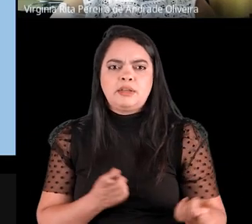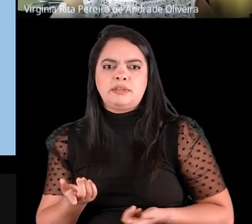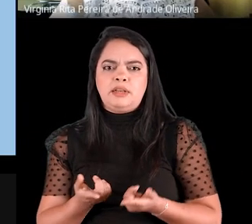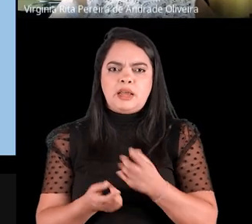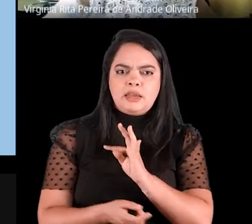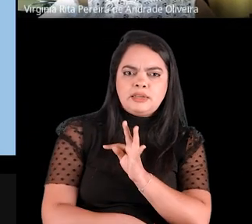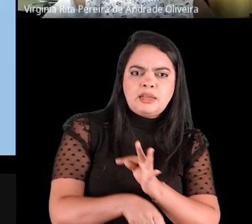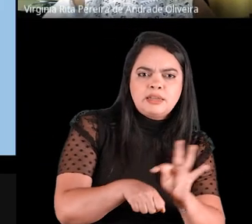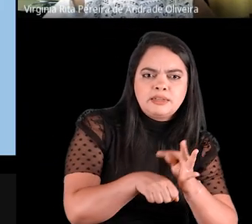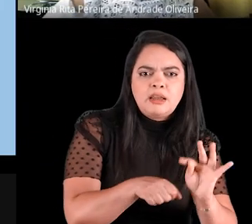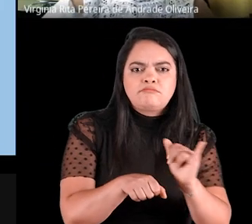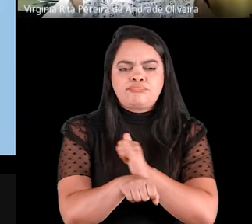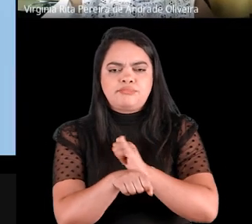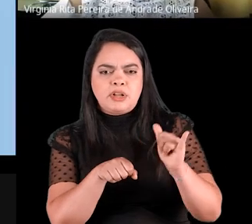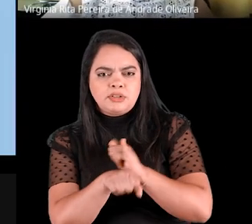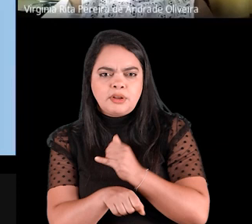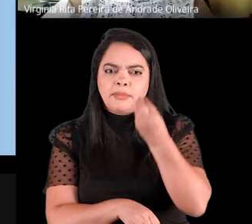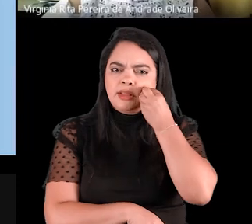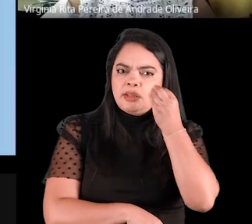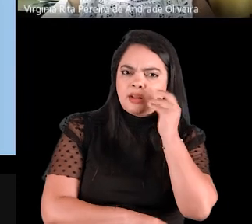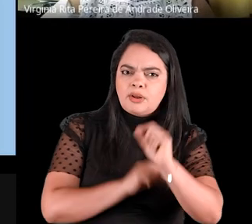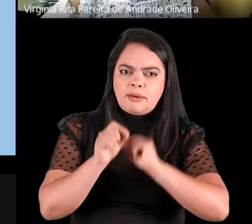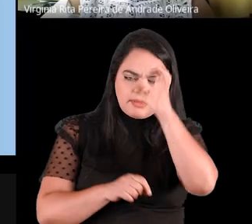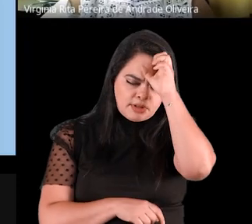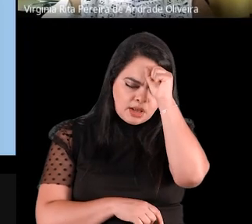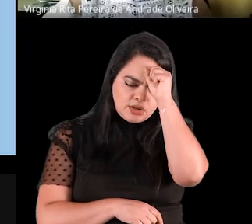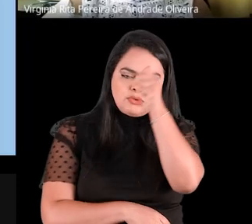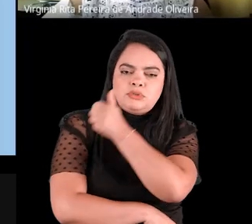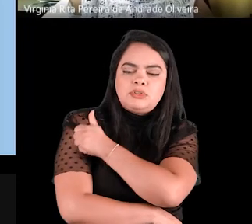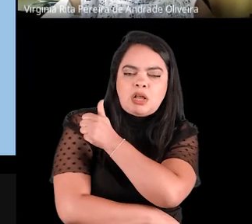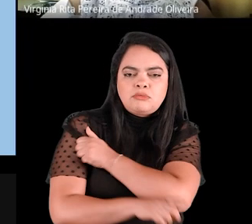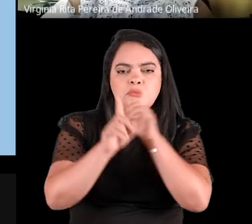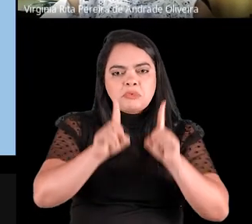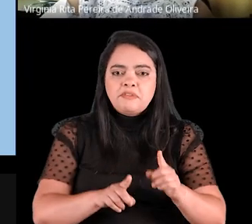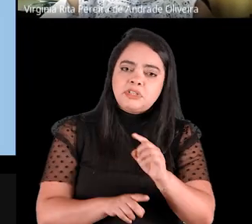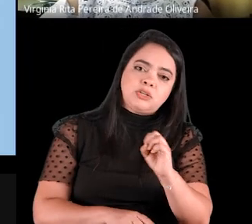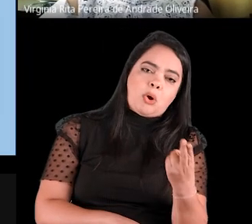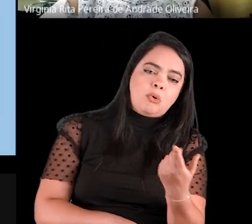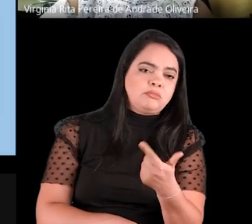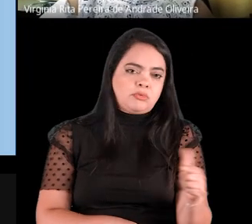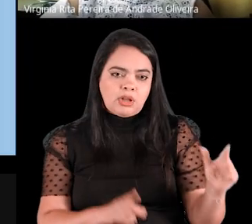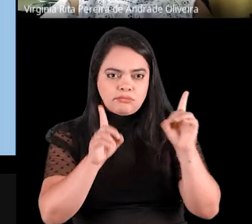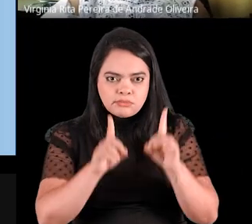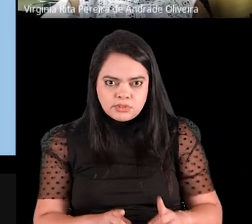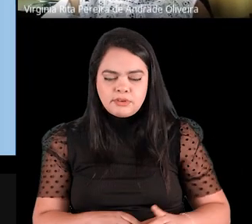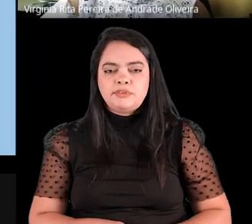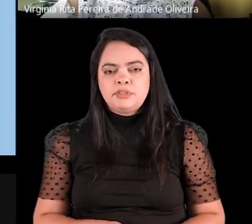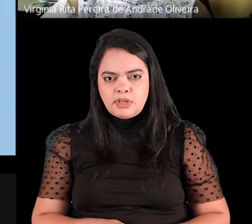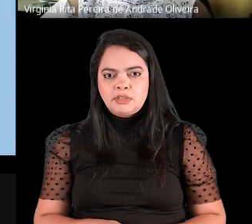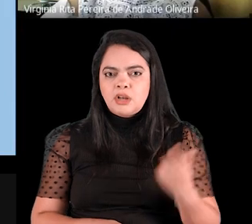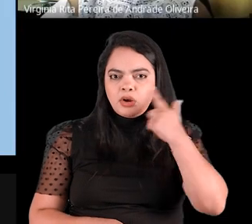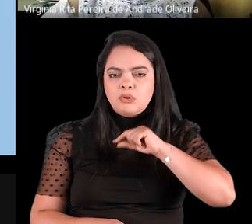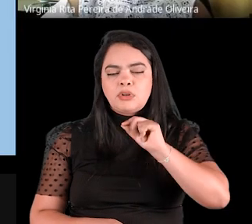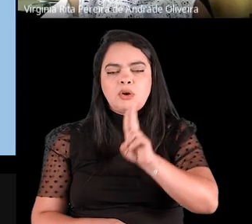de alunos com ou sem deficiência. O objetivo é atingir um número maior possível de alunos, universalizando, portanto, a construção